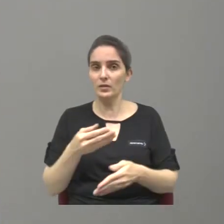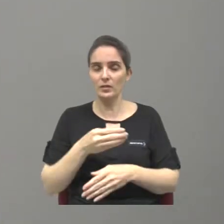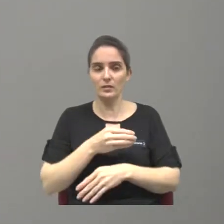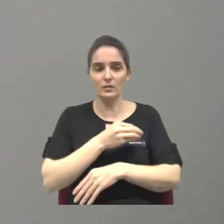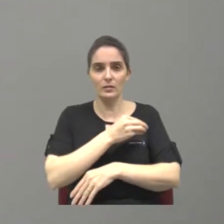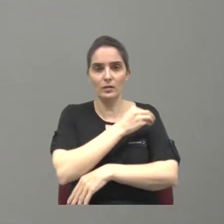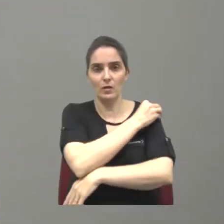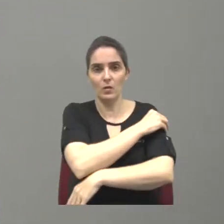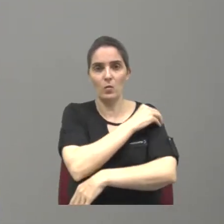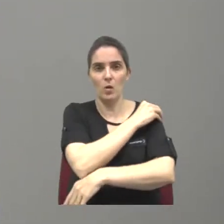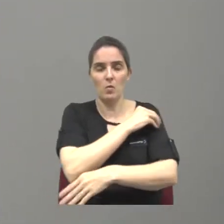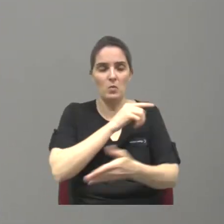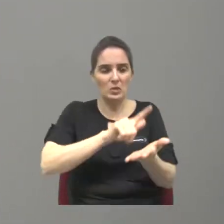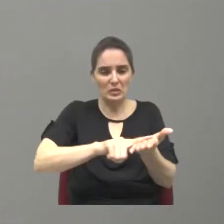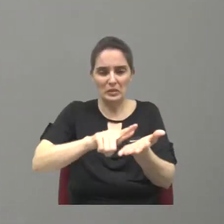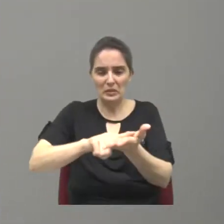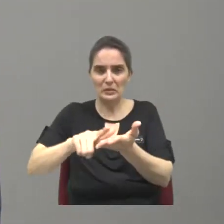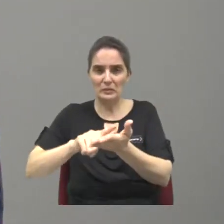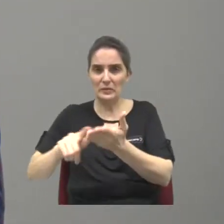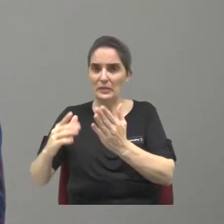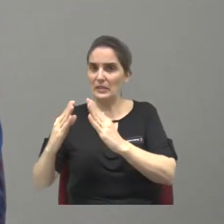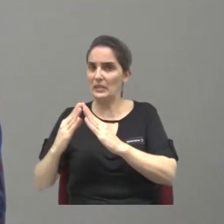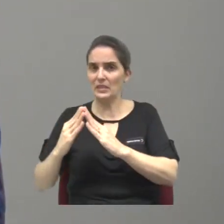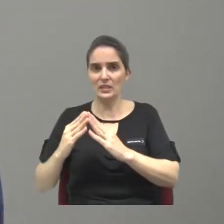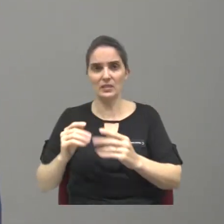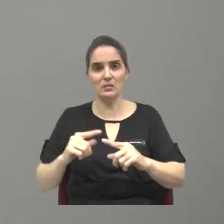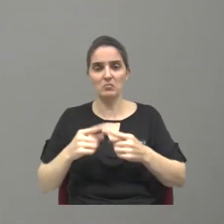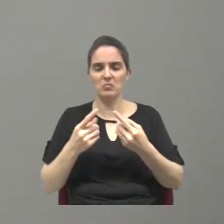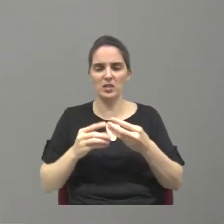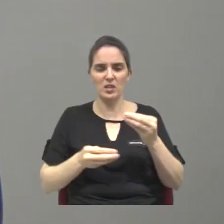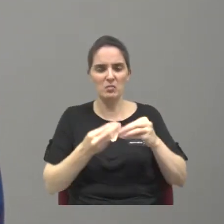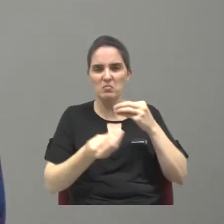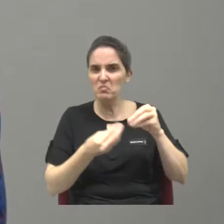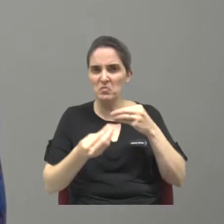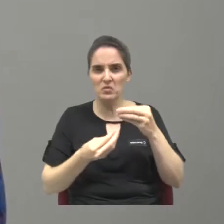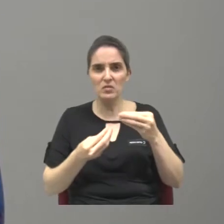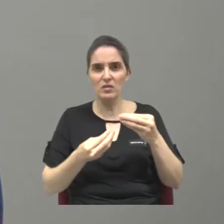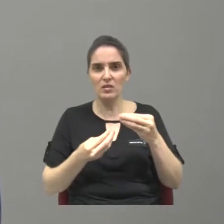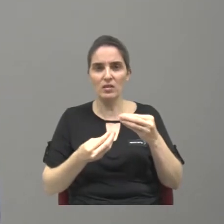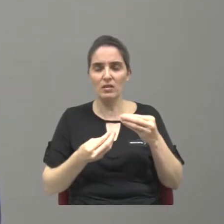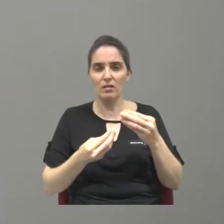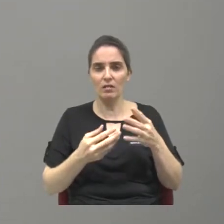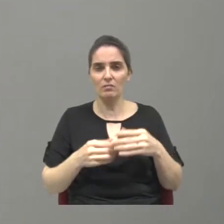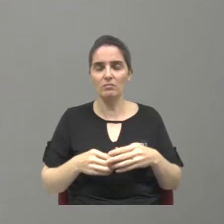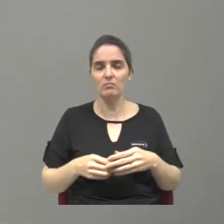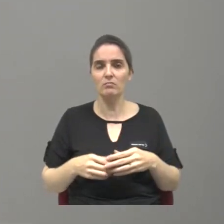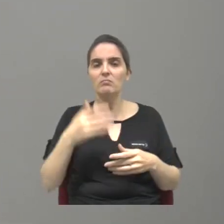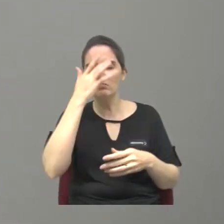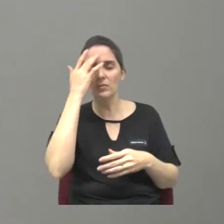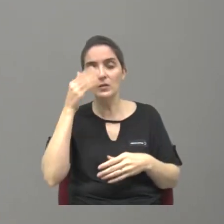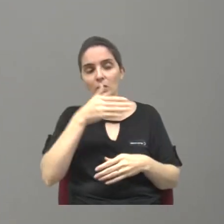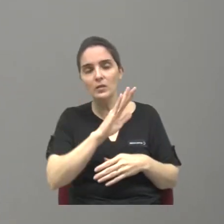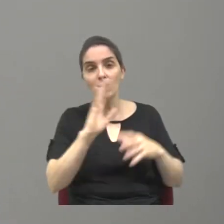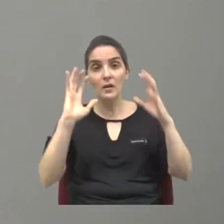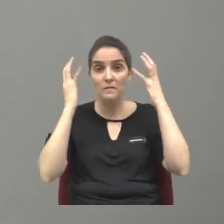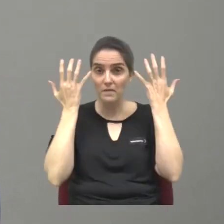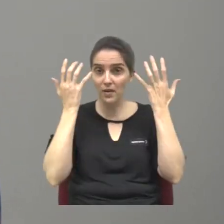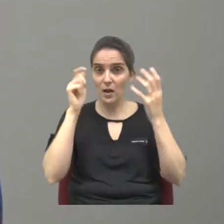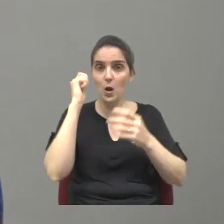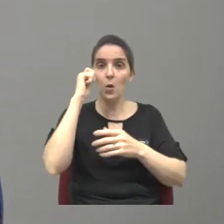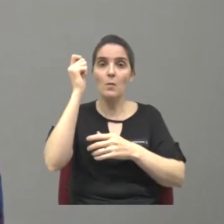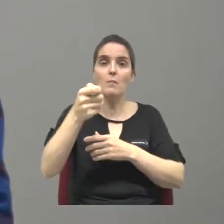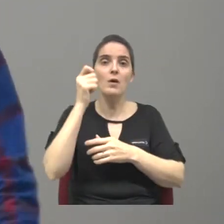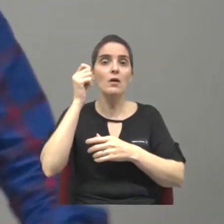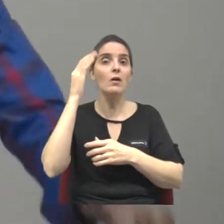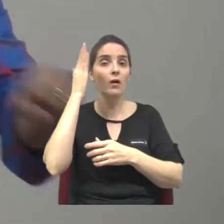mistura não é novo para ninguém, até porque quem foi na festa do peão nos últimos 20 anos atrás, tinha o famoso capeta,